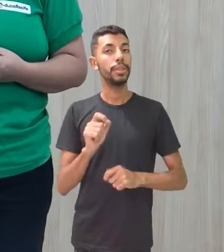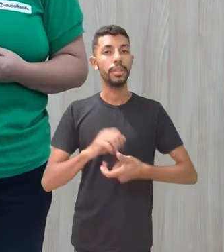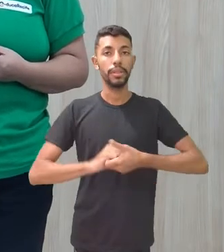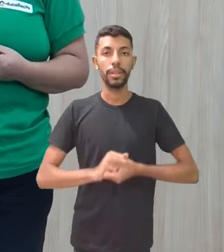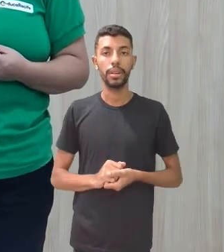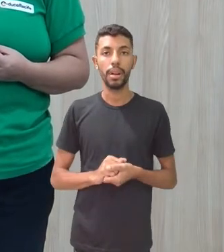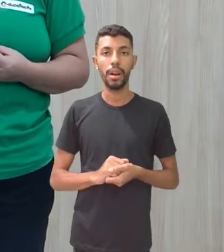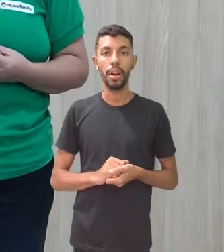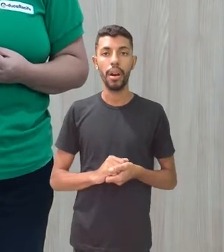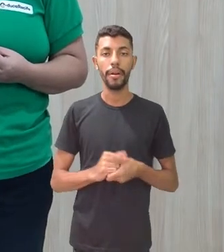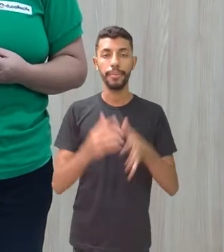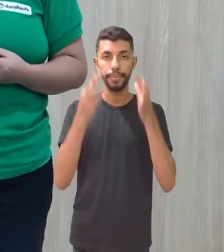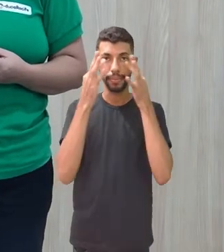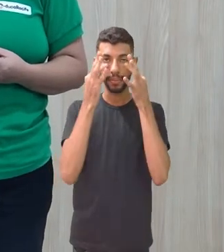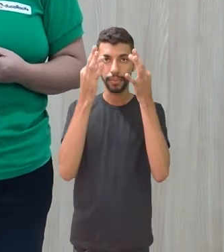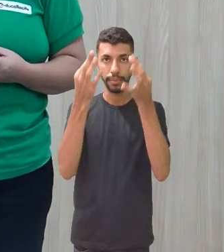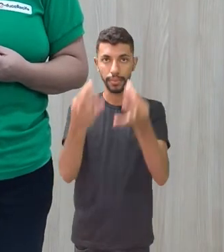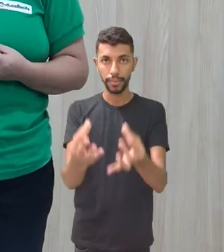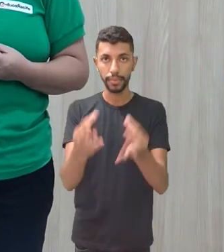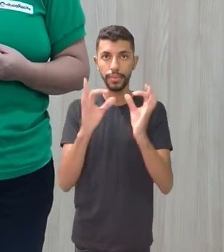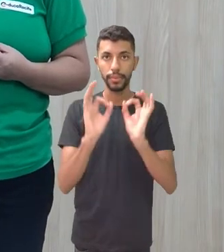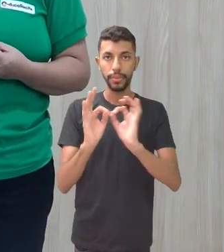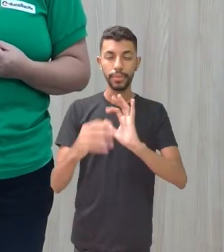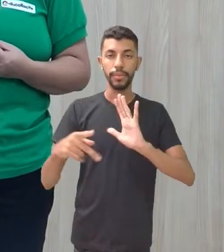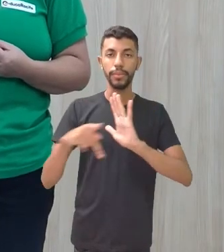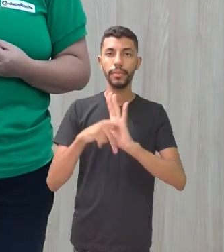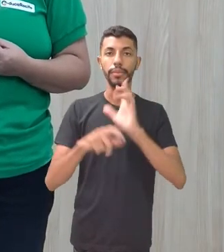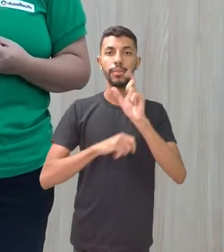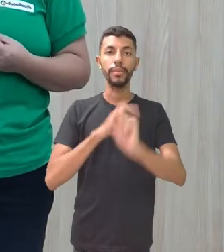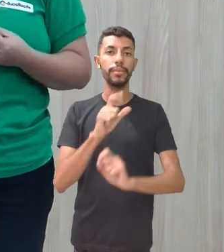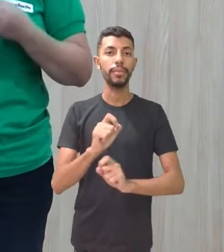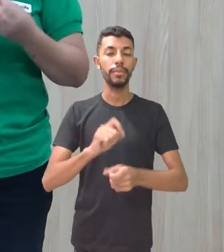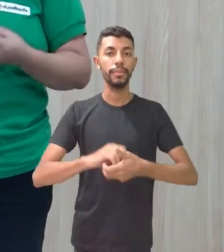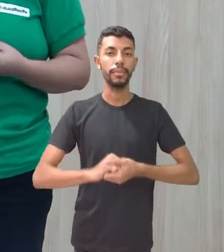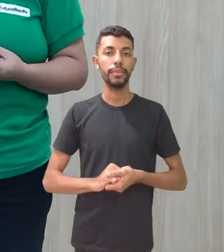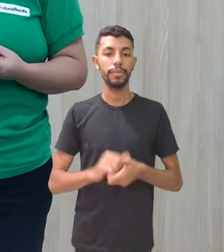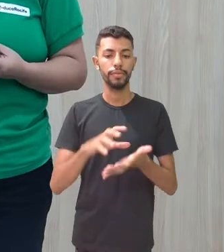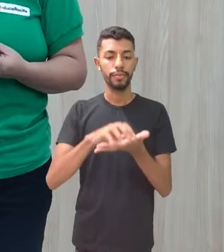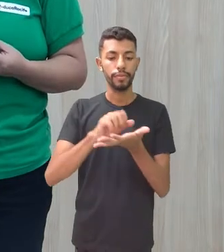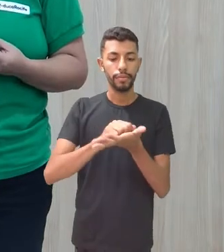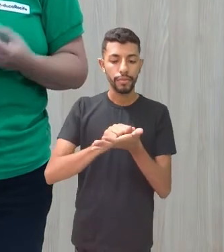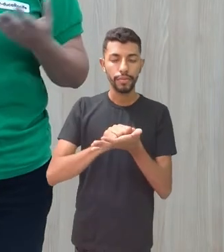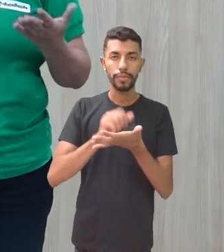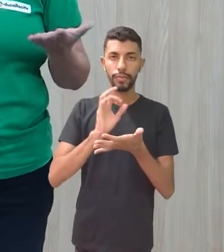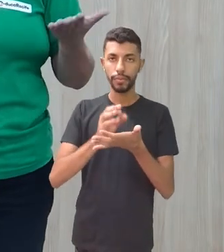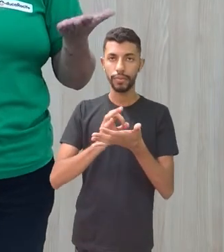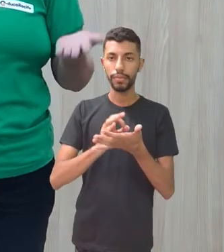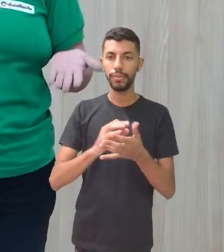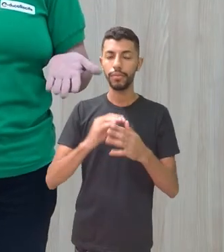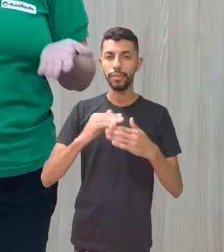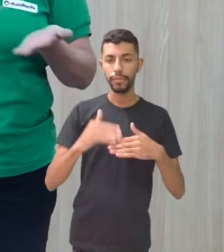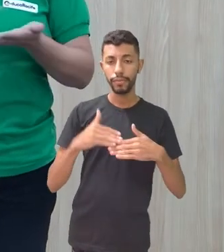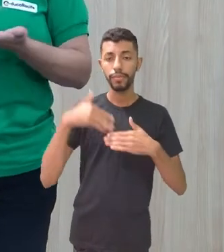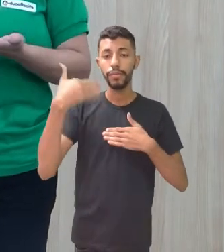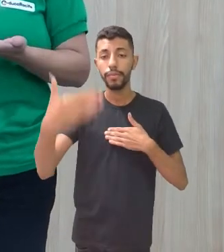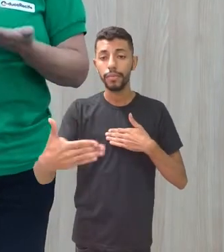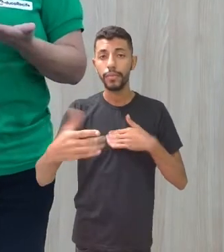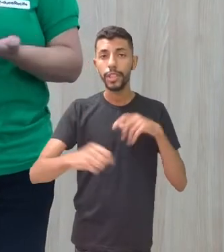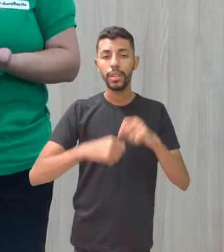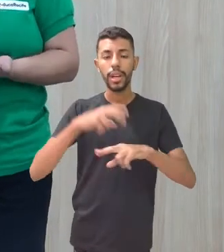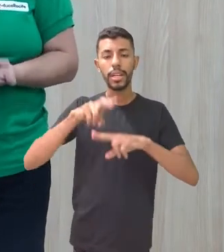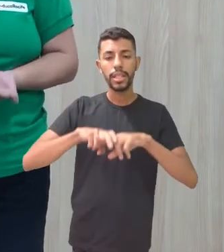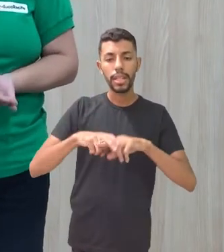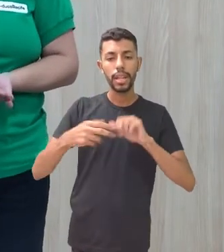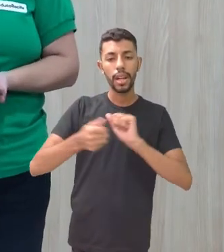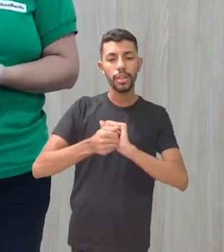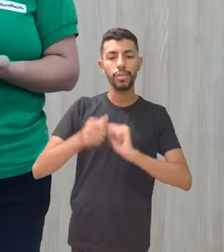estar bem atento a esse registro e, posteriormente, sentar com o